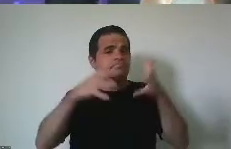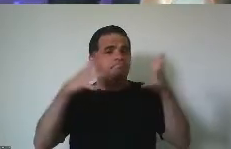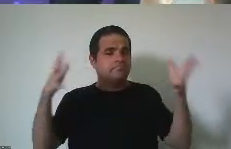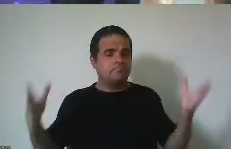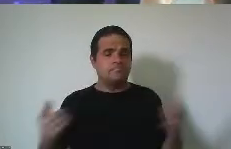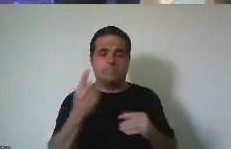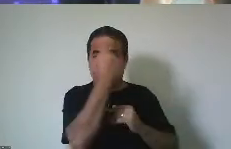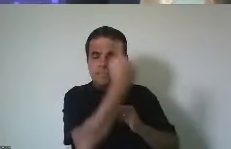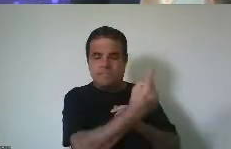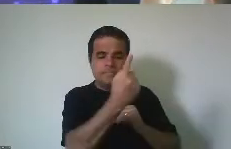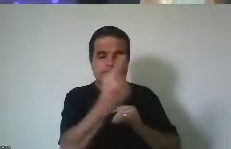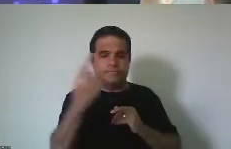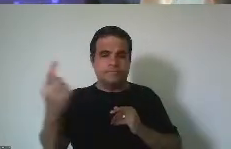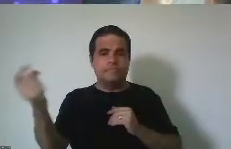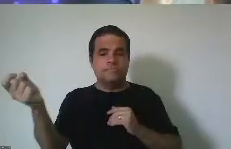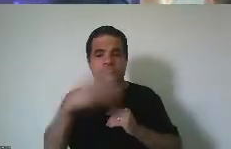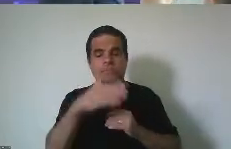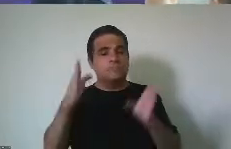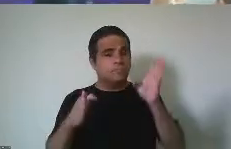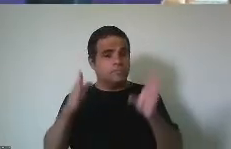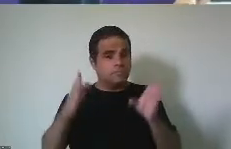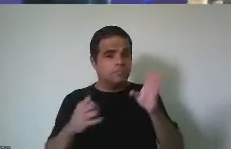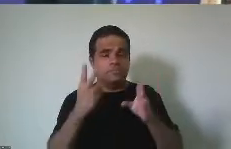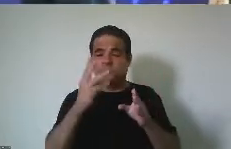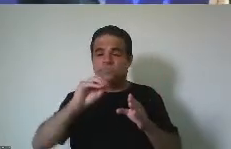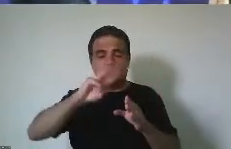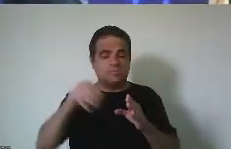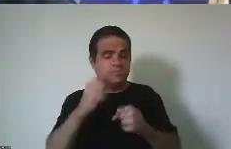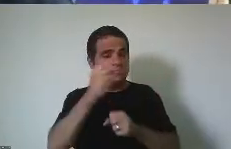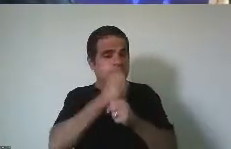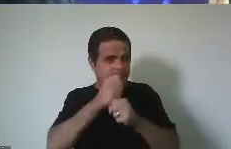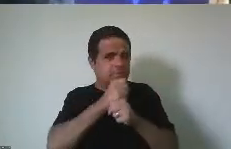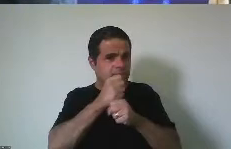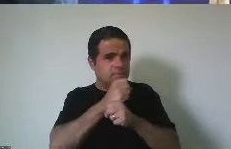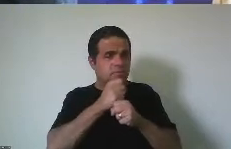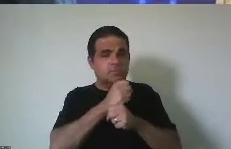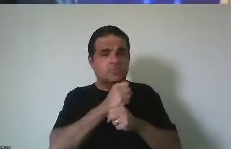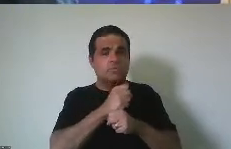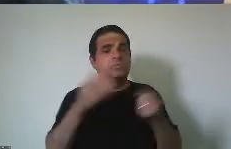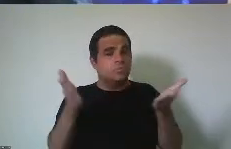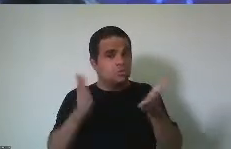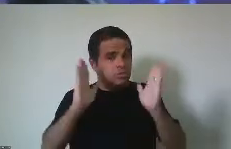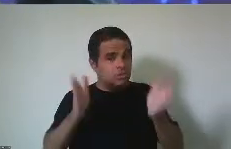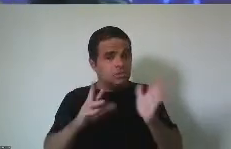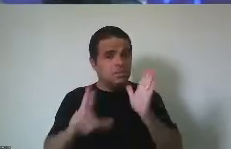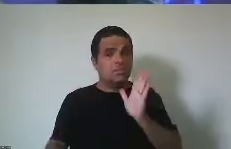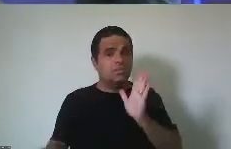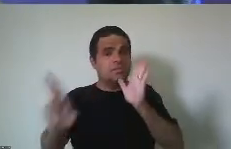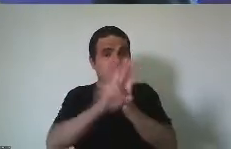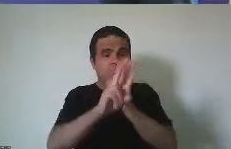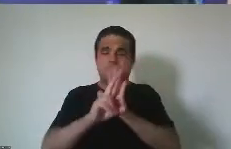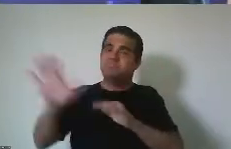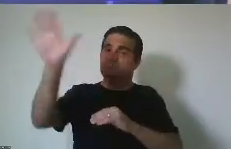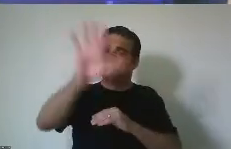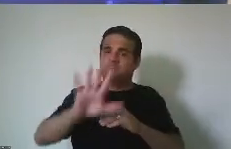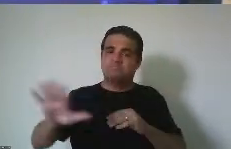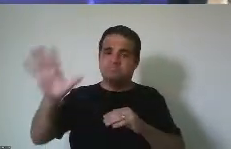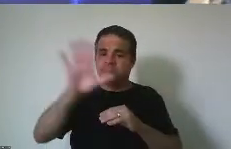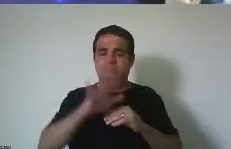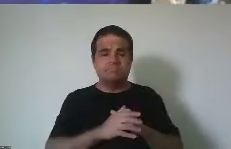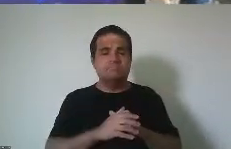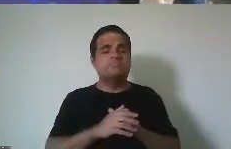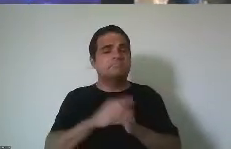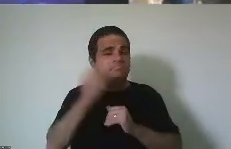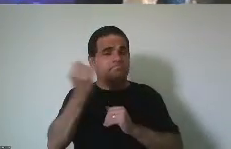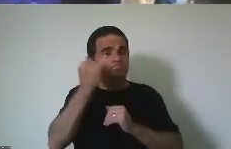delas para novos períodos de 30 milhões 30 anos perdão é hoje já representado operações licitadas ganhas em leilões